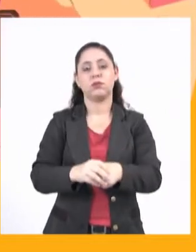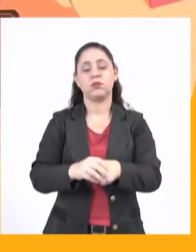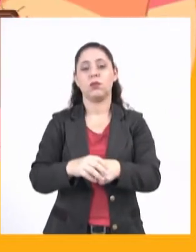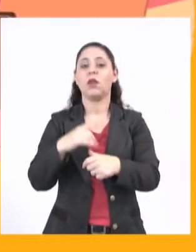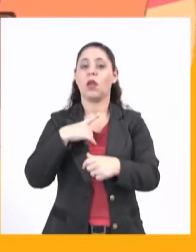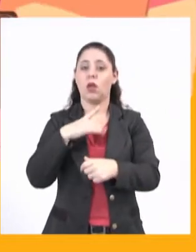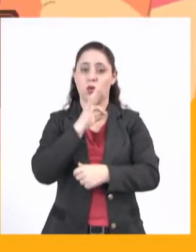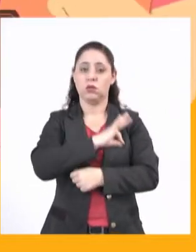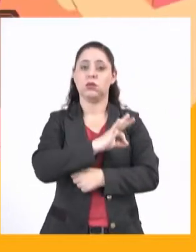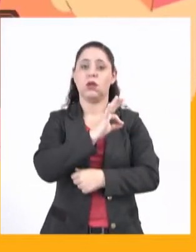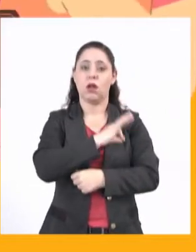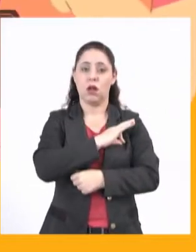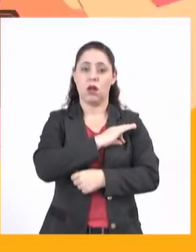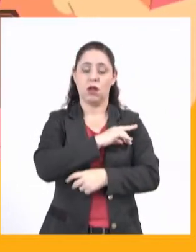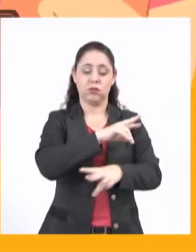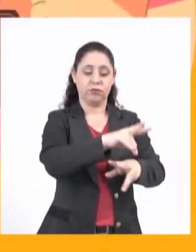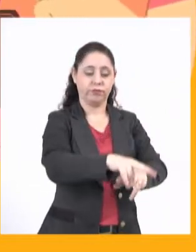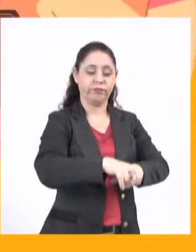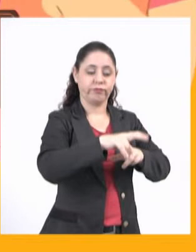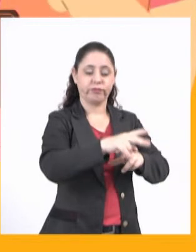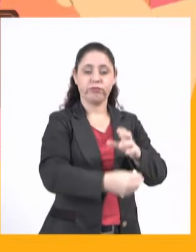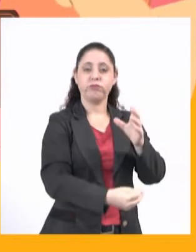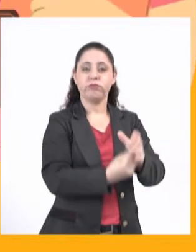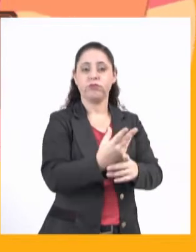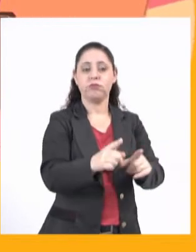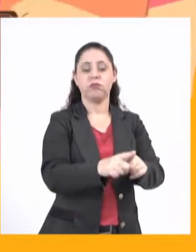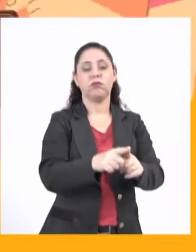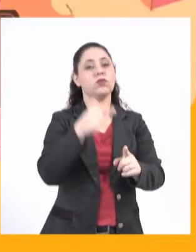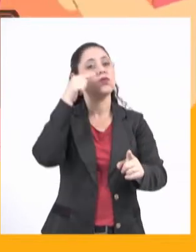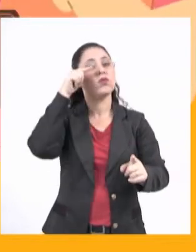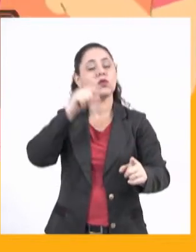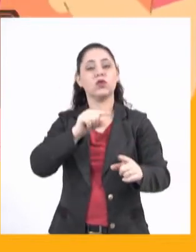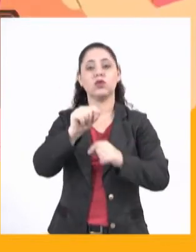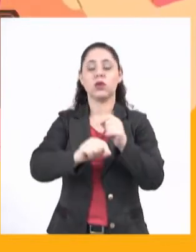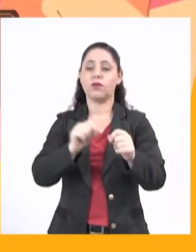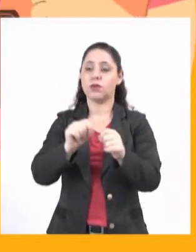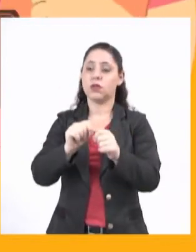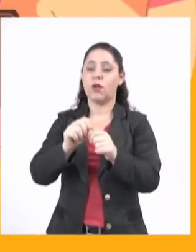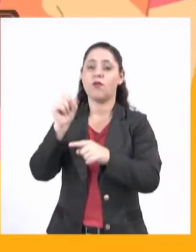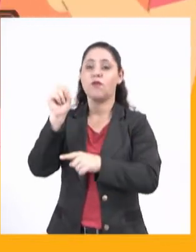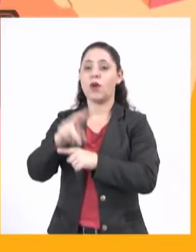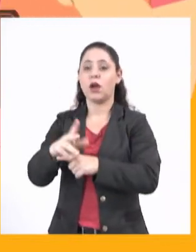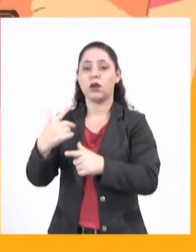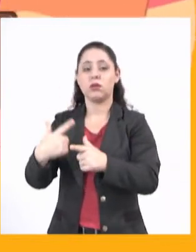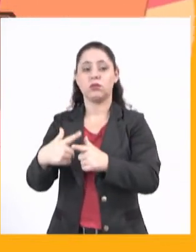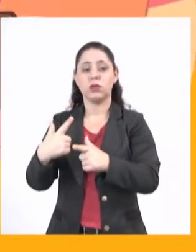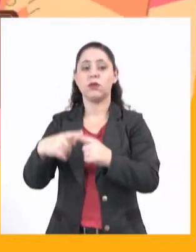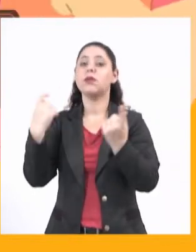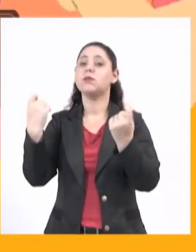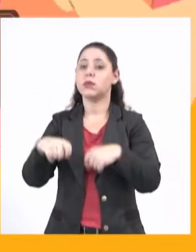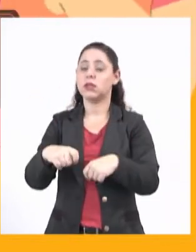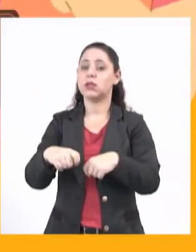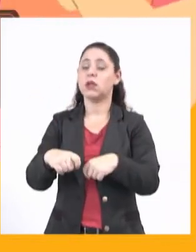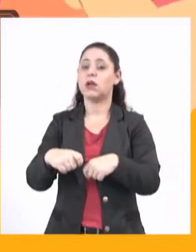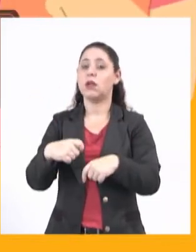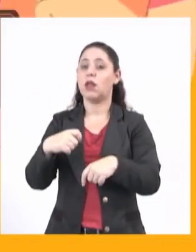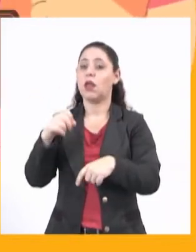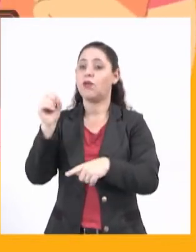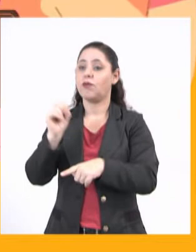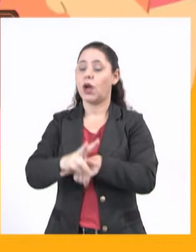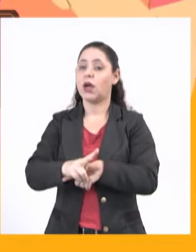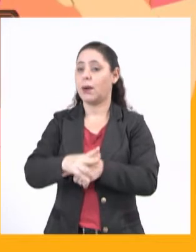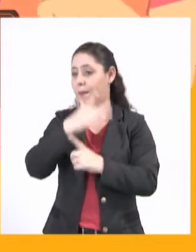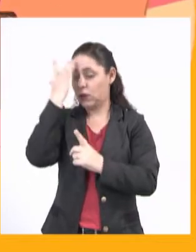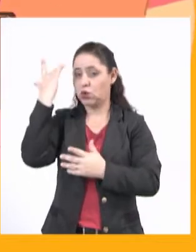renda pro homem do campo, a gente também consegue gerar emprego, né? Porque a gente vai precisar de mão de obra dentro desses